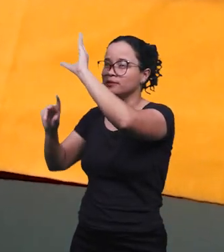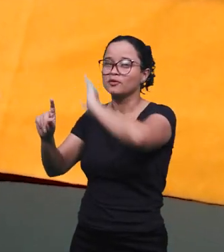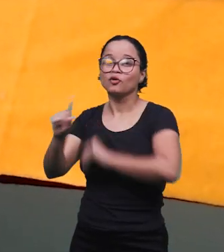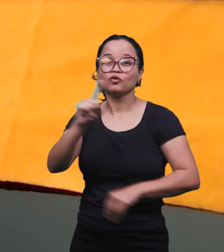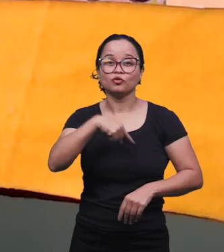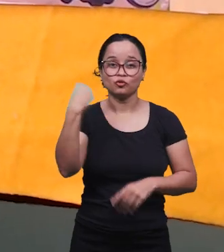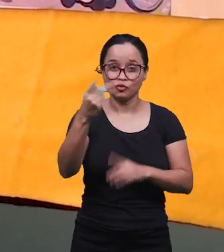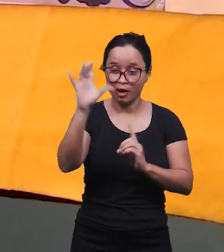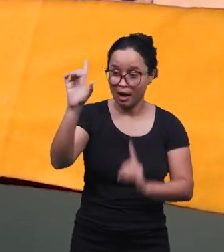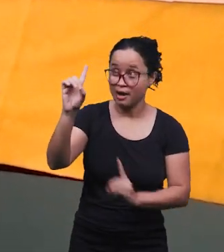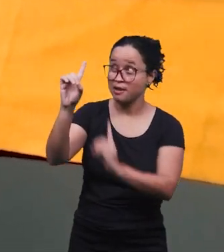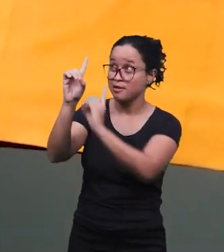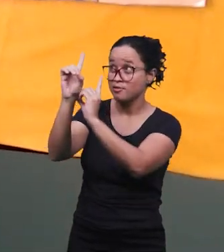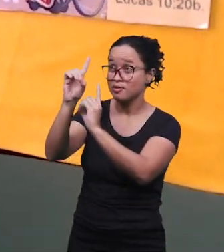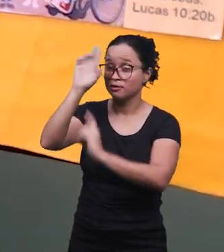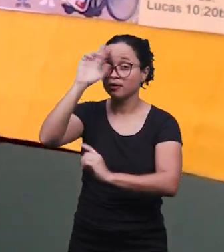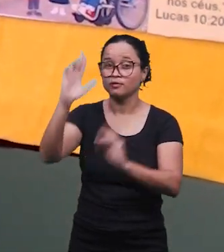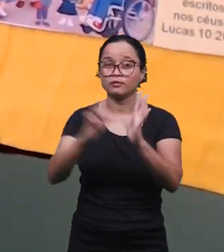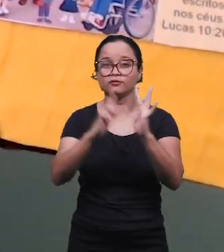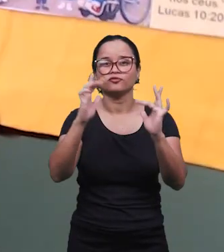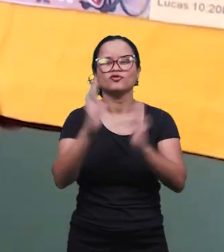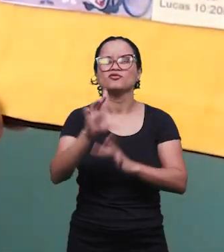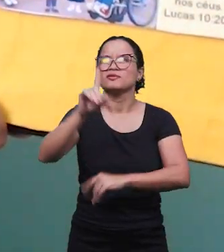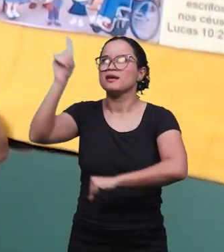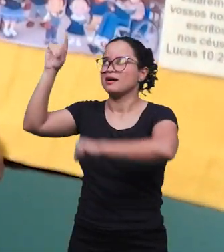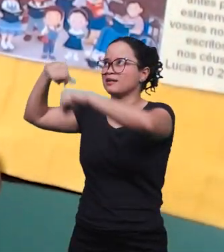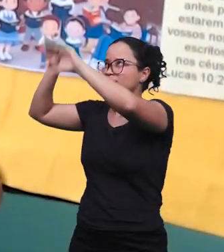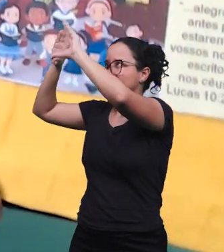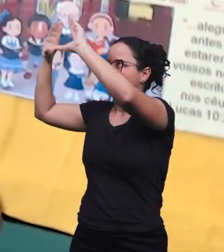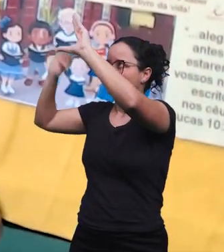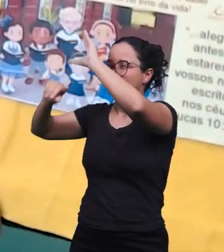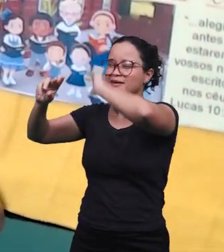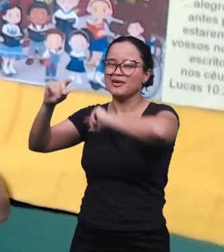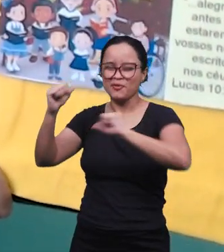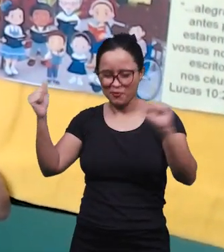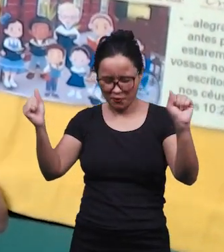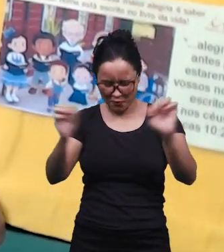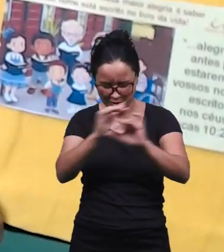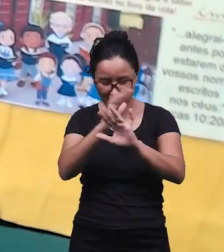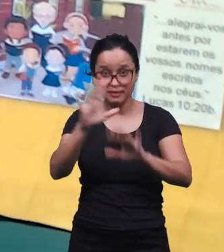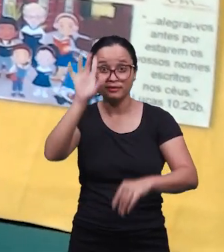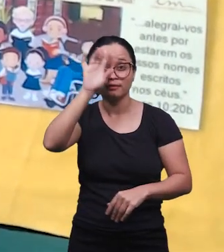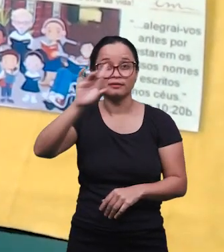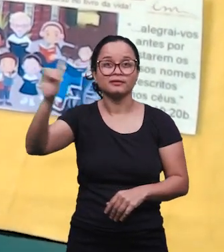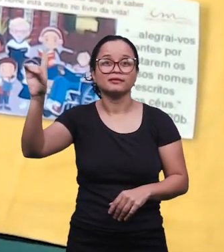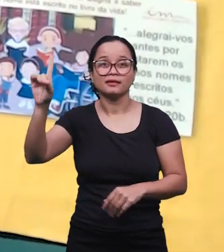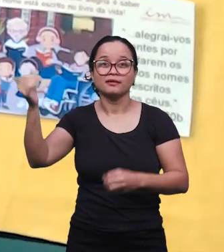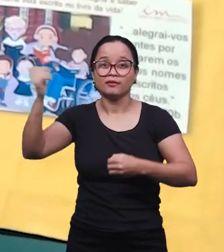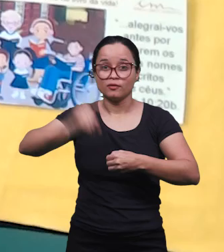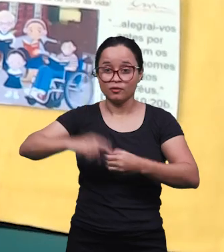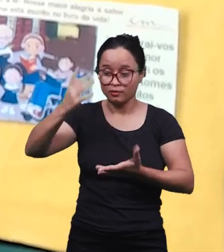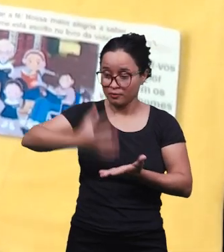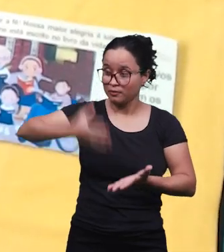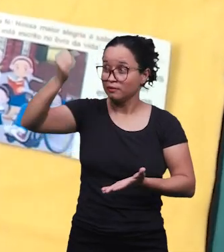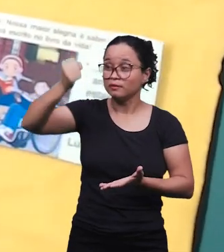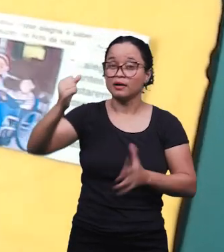nós encontrarmos com o Senhor Jesus no céu. Glórias a Deus, Ele virá nos